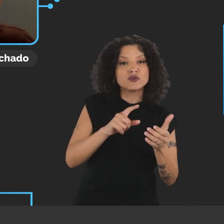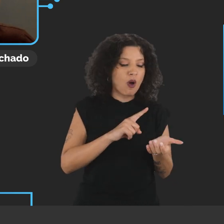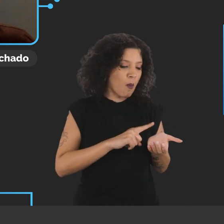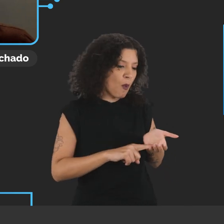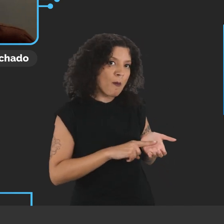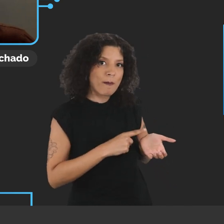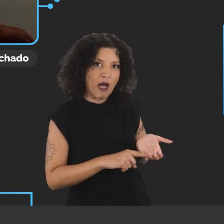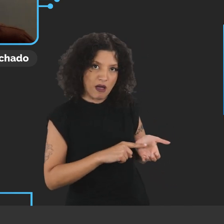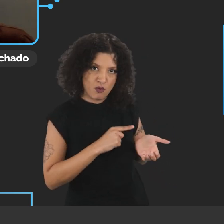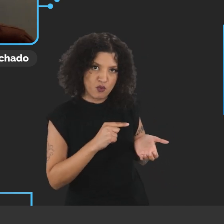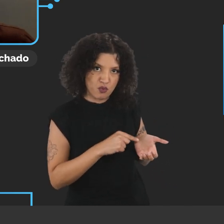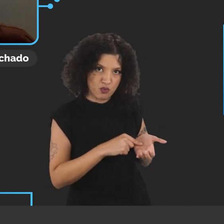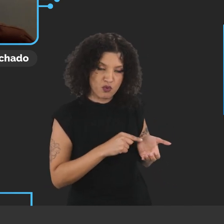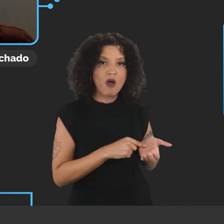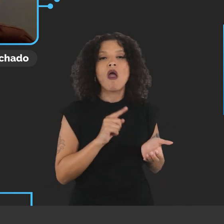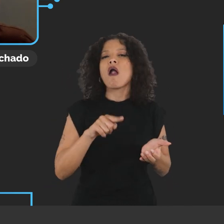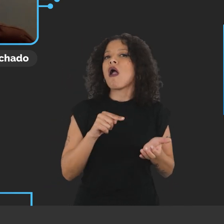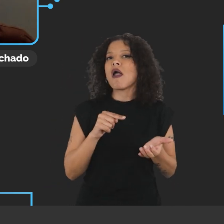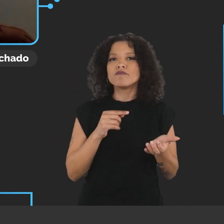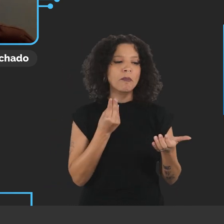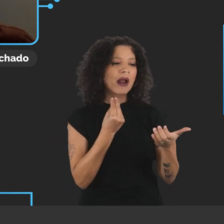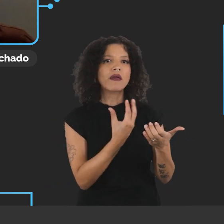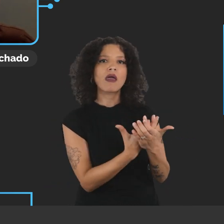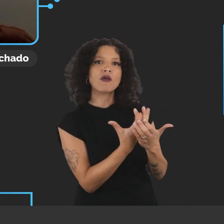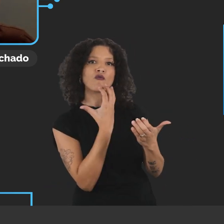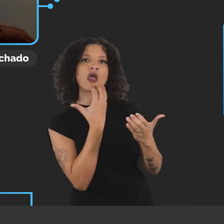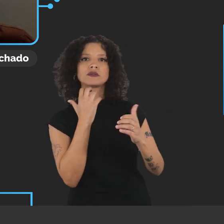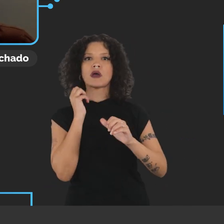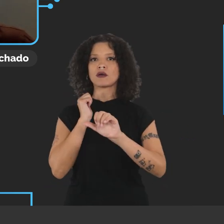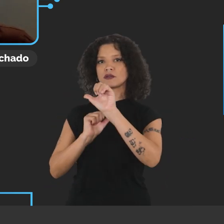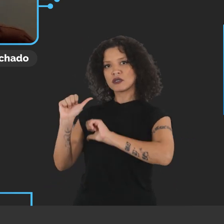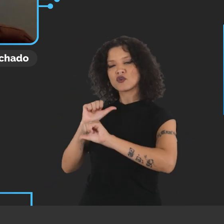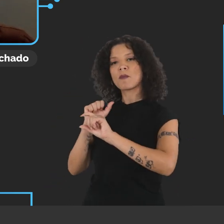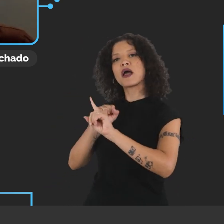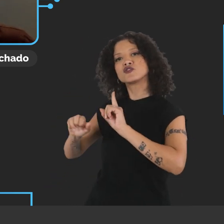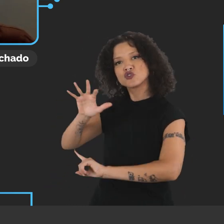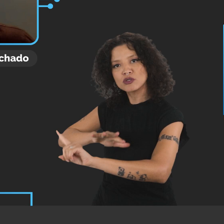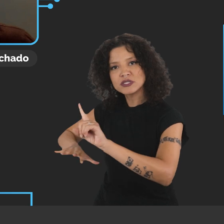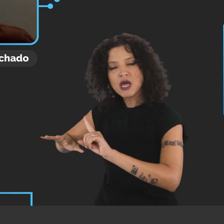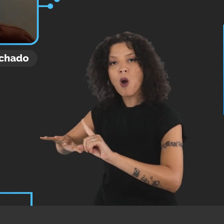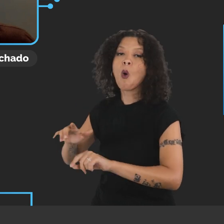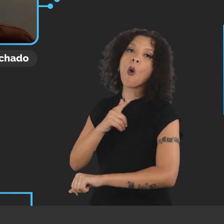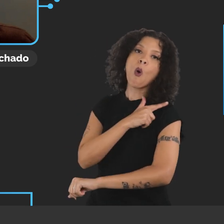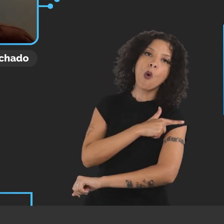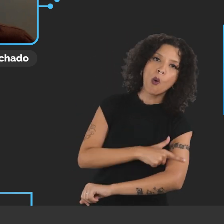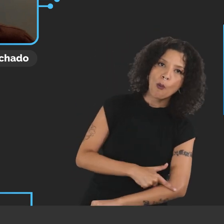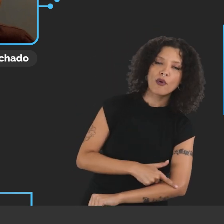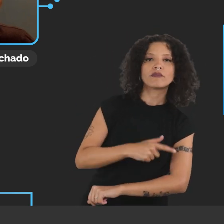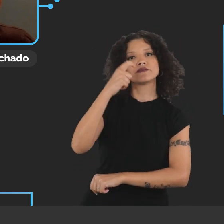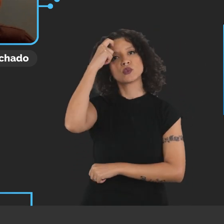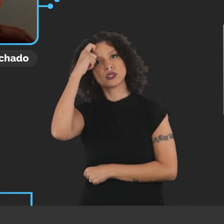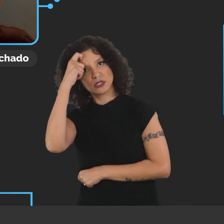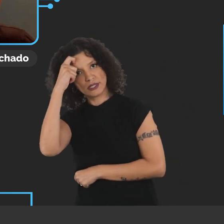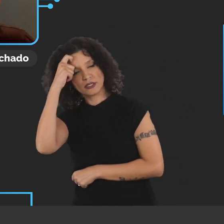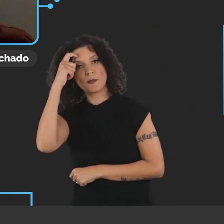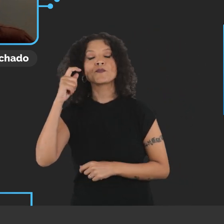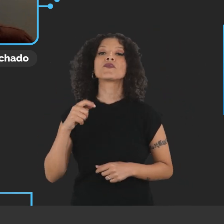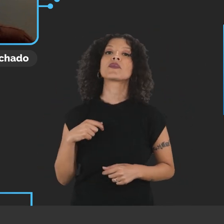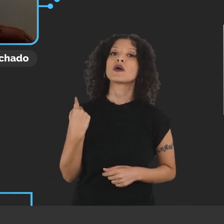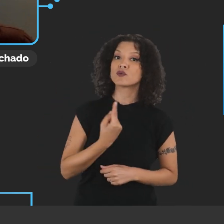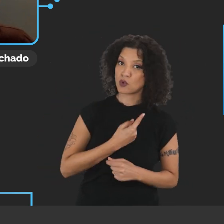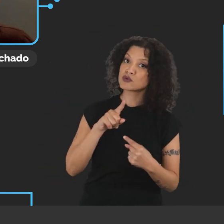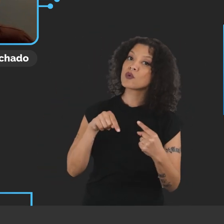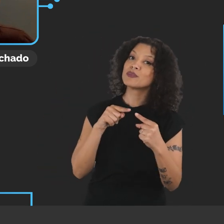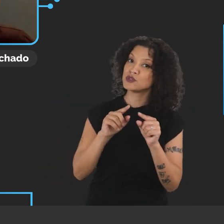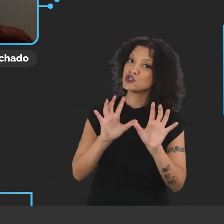aprendizagem audiovisual mobile, voltados para transformação social, pessoal e comportamental. Esse é o